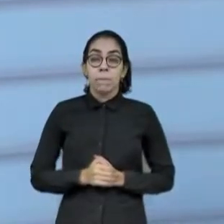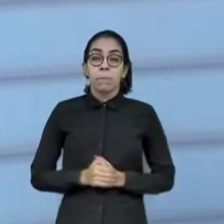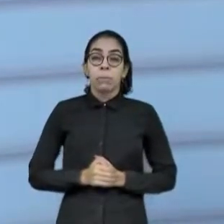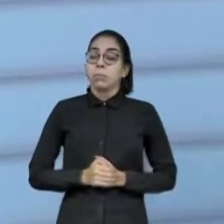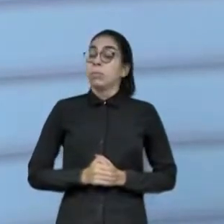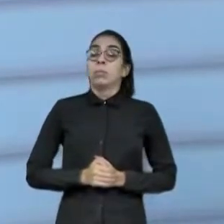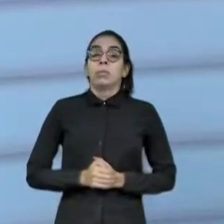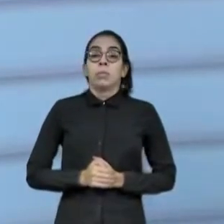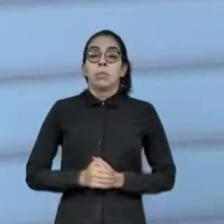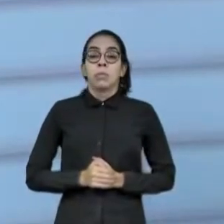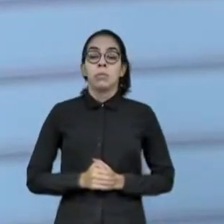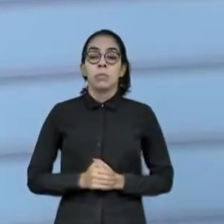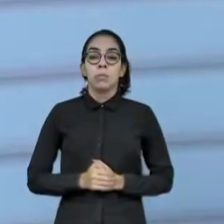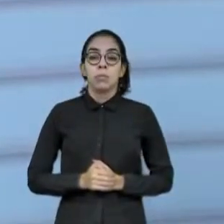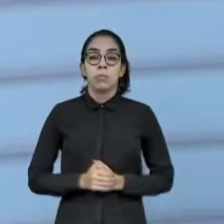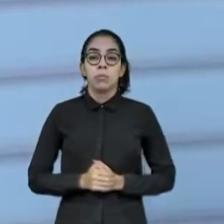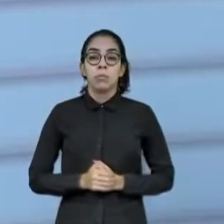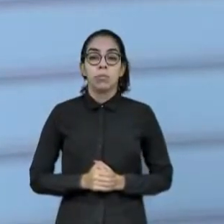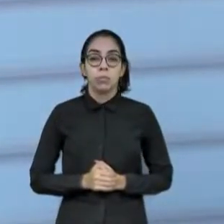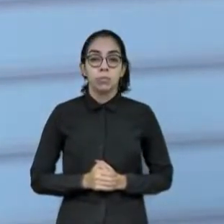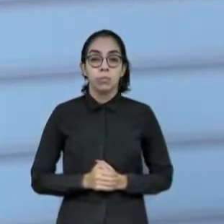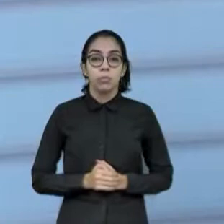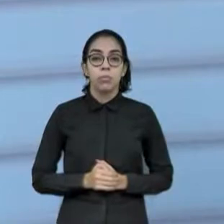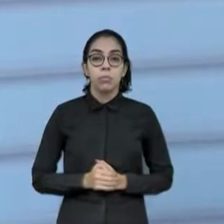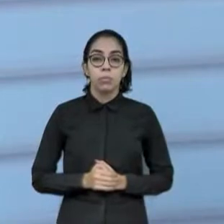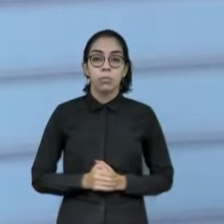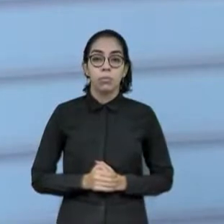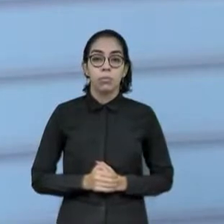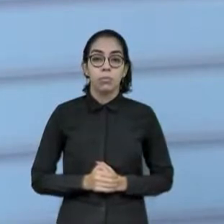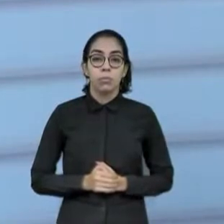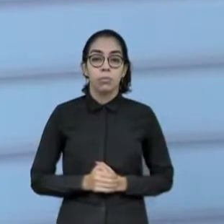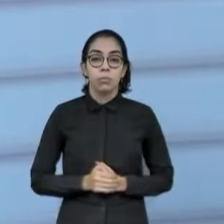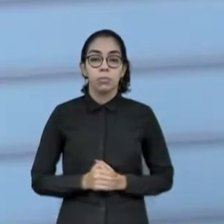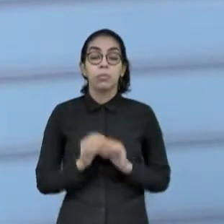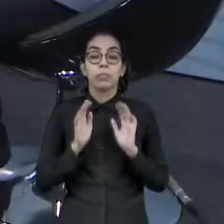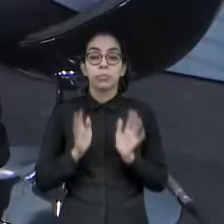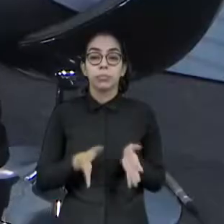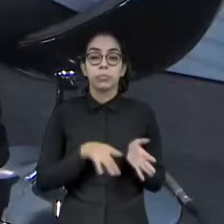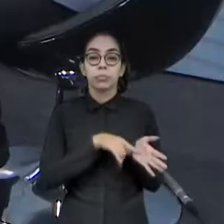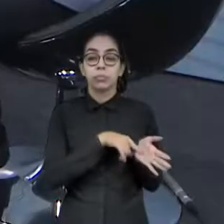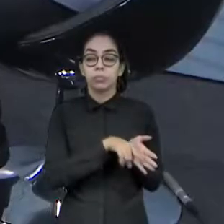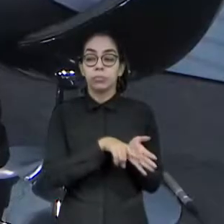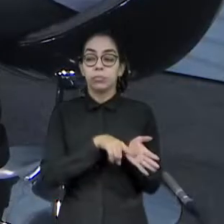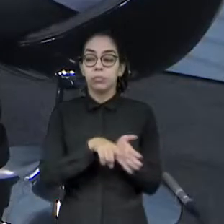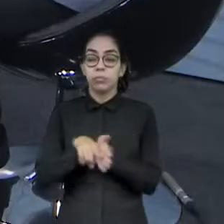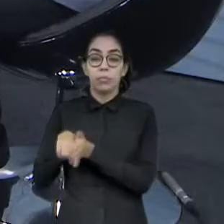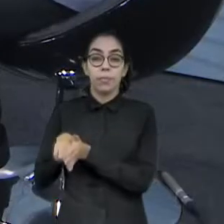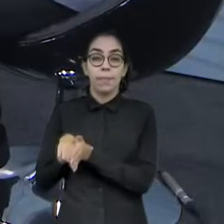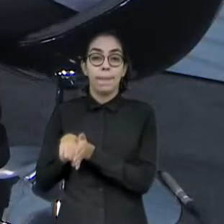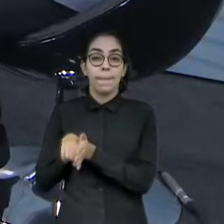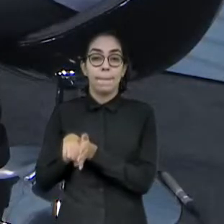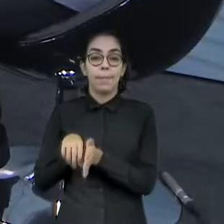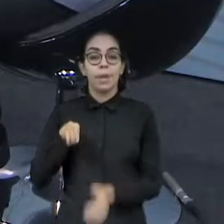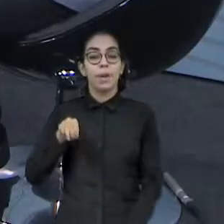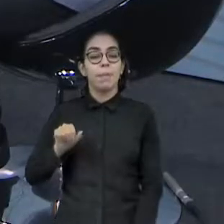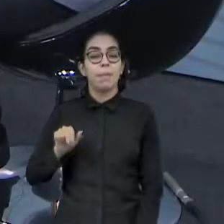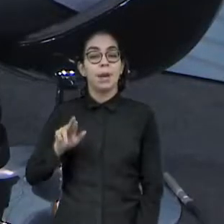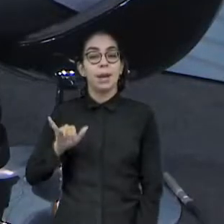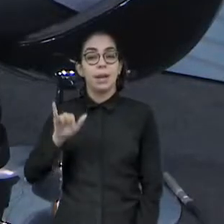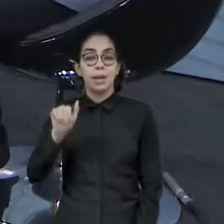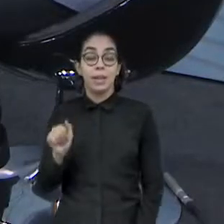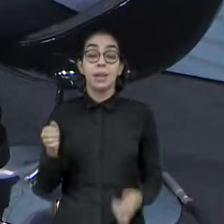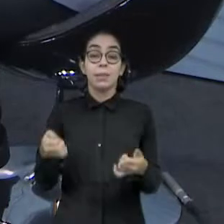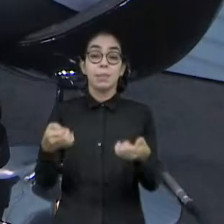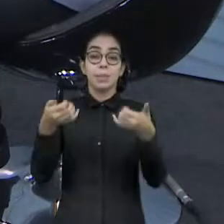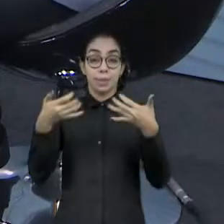relatório traz, esse apanhado muito bem feito, né? Maria de Lourdes, e aí, Maria? Fala mais do relatório.